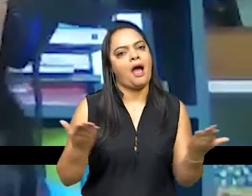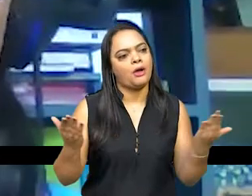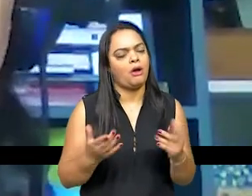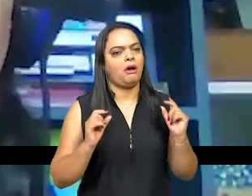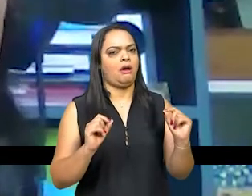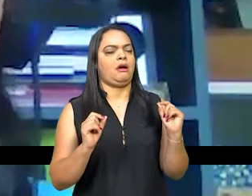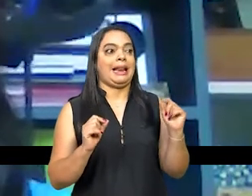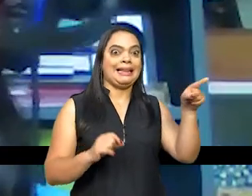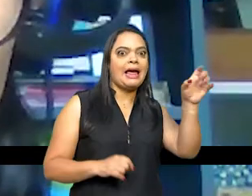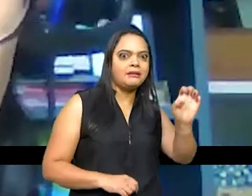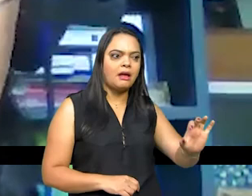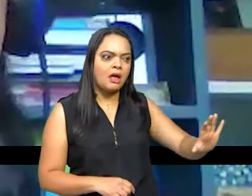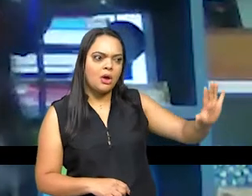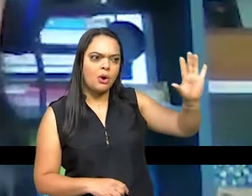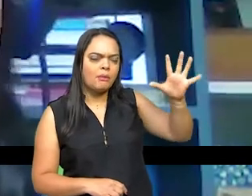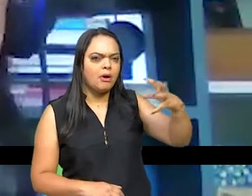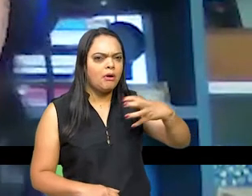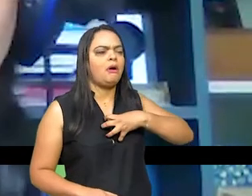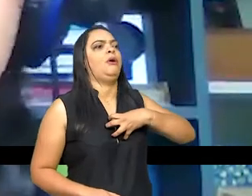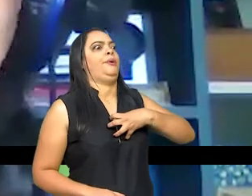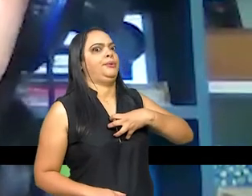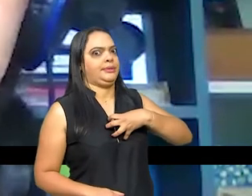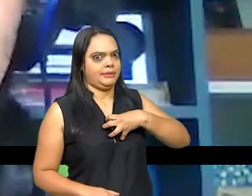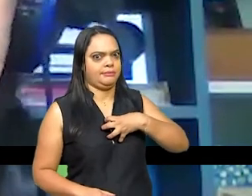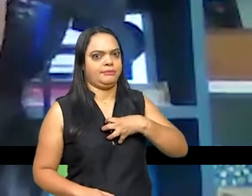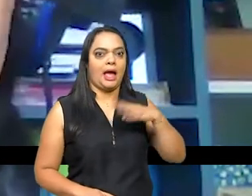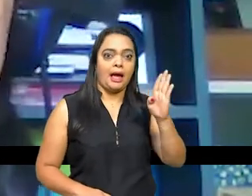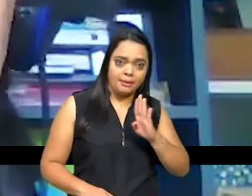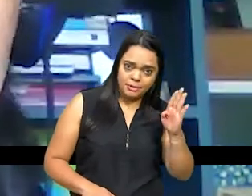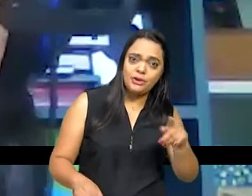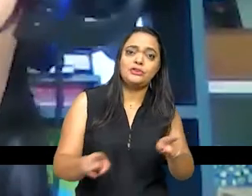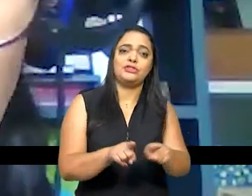na Europa, é quando se abandona. E a biologia está implicada nisso, e